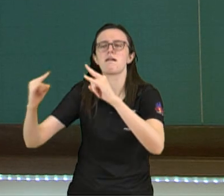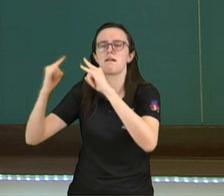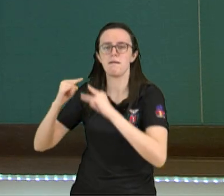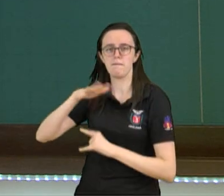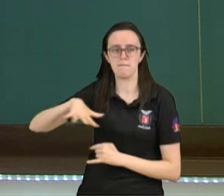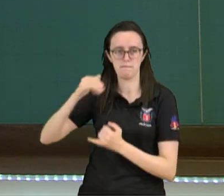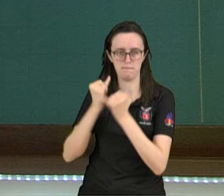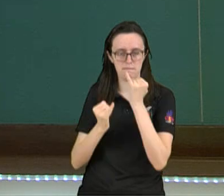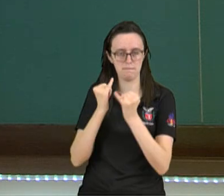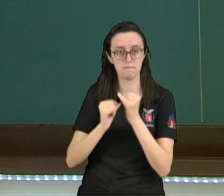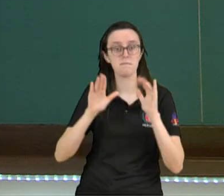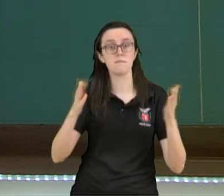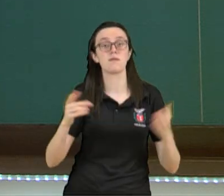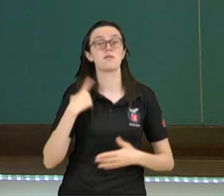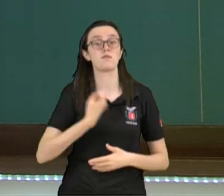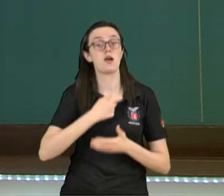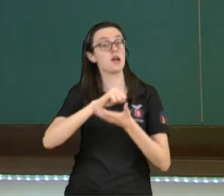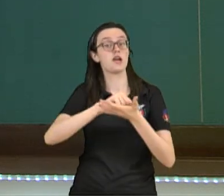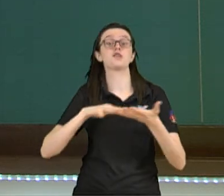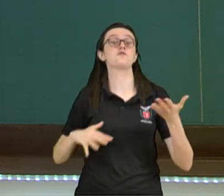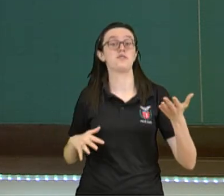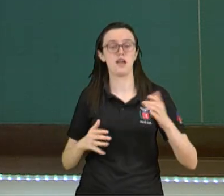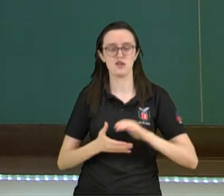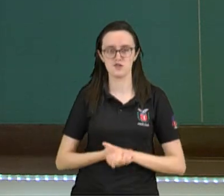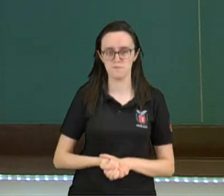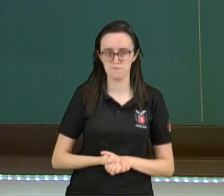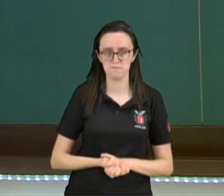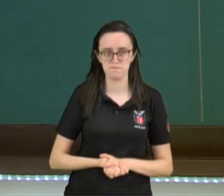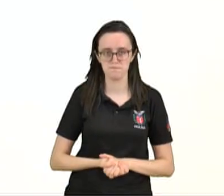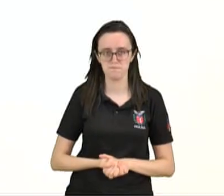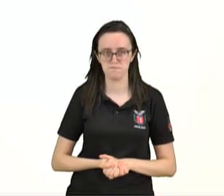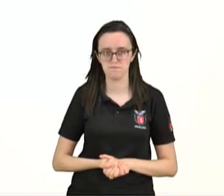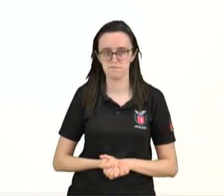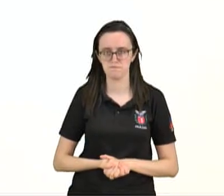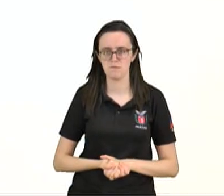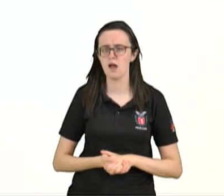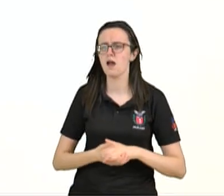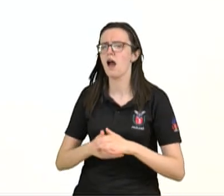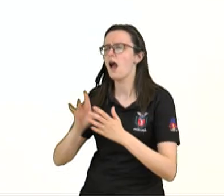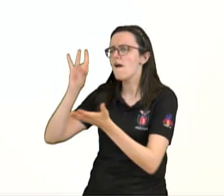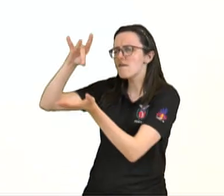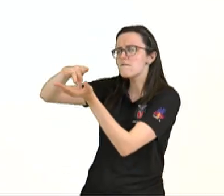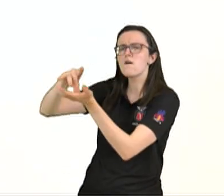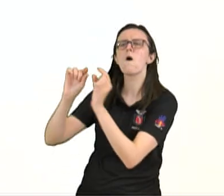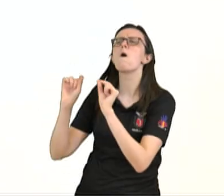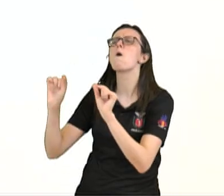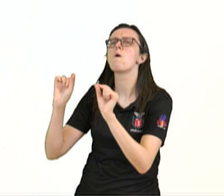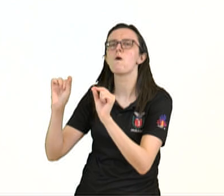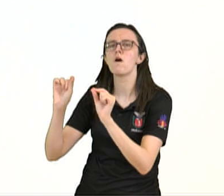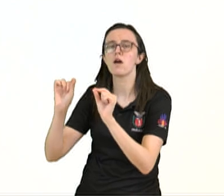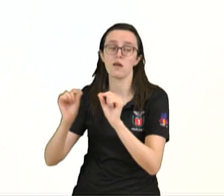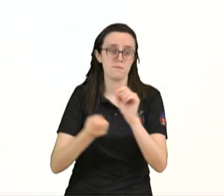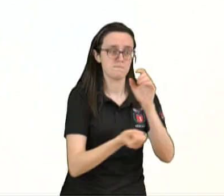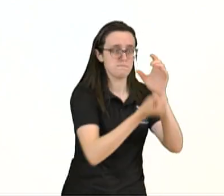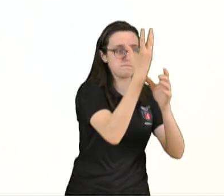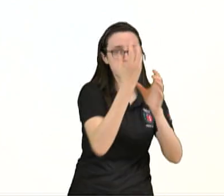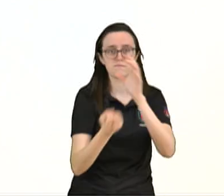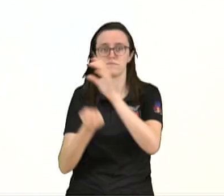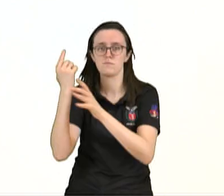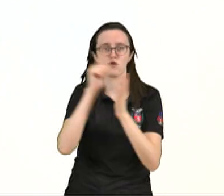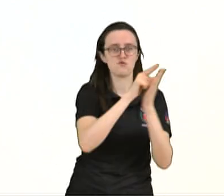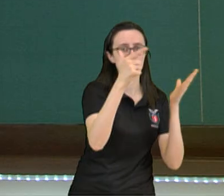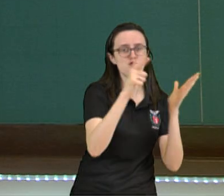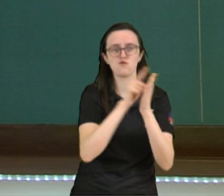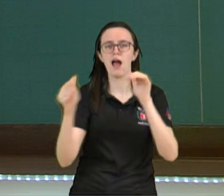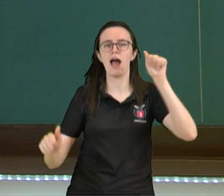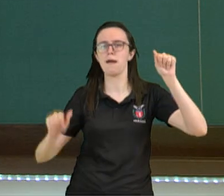E a gente já em seguida entra com uma atividade. Então, que fato motivou as manchetes das leituras A e